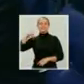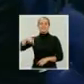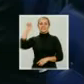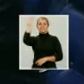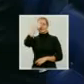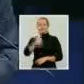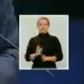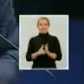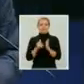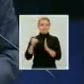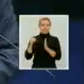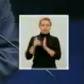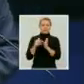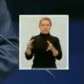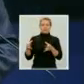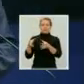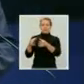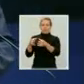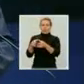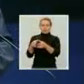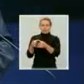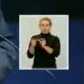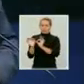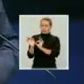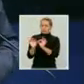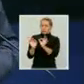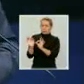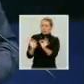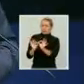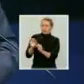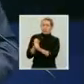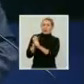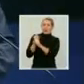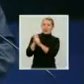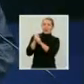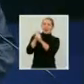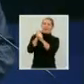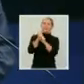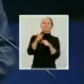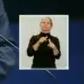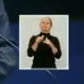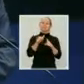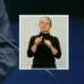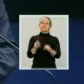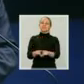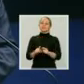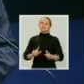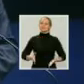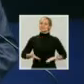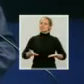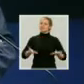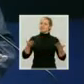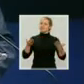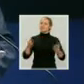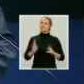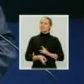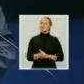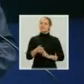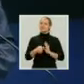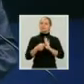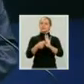E toda esta infraestrutura de anos e anos de trabalho, de dedicação, estão